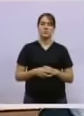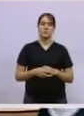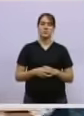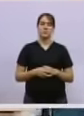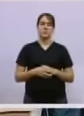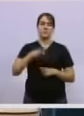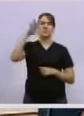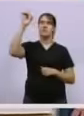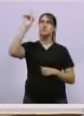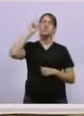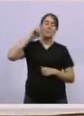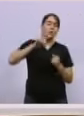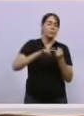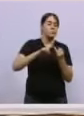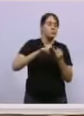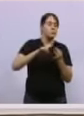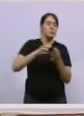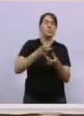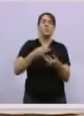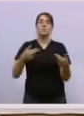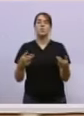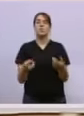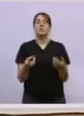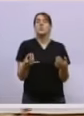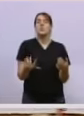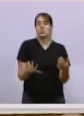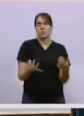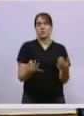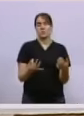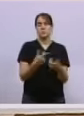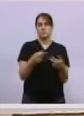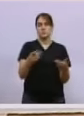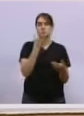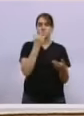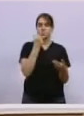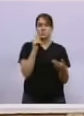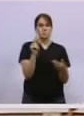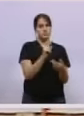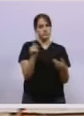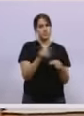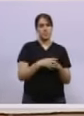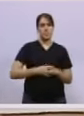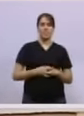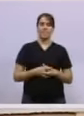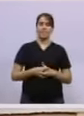você comeu, quantos pedaços de frango você deixou de comer, não. Isso não altera em absolutamente nada o que Ele é.